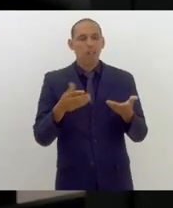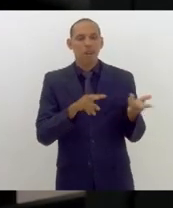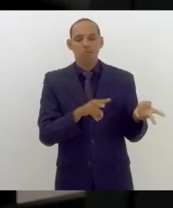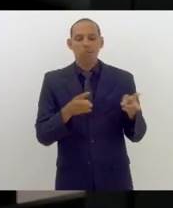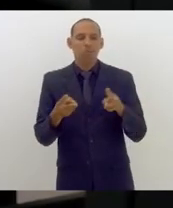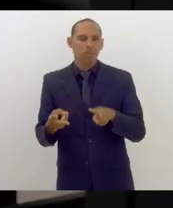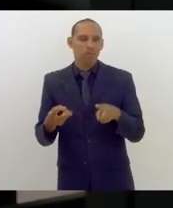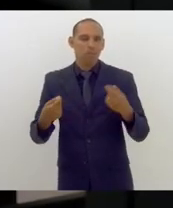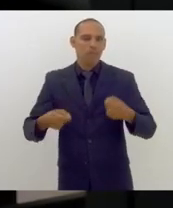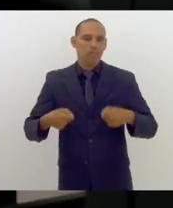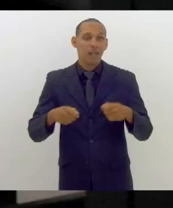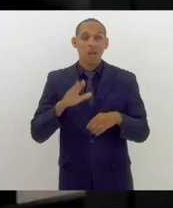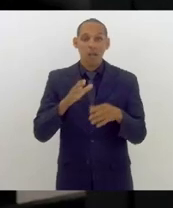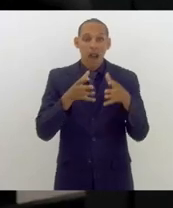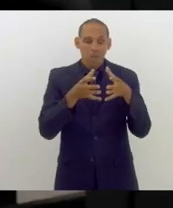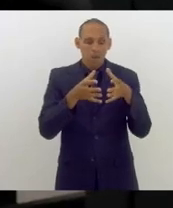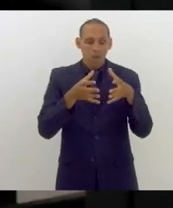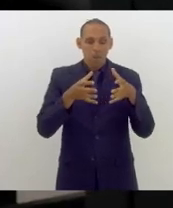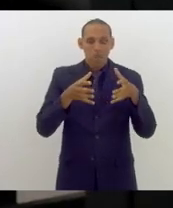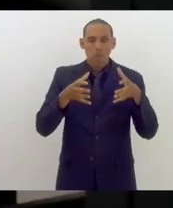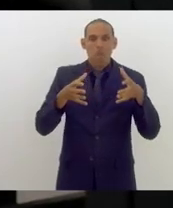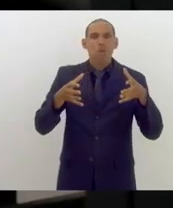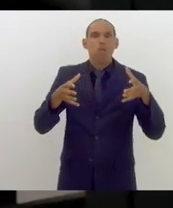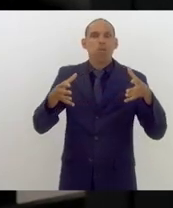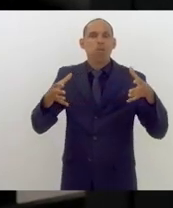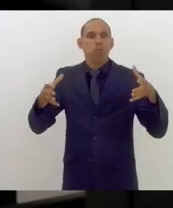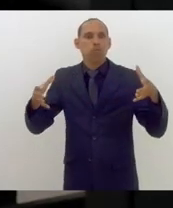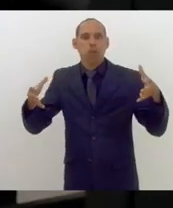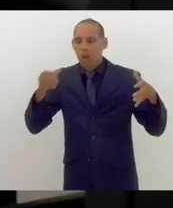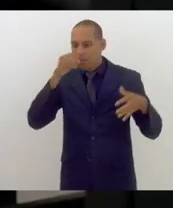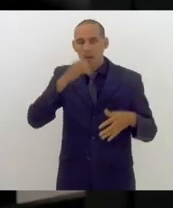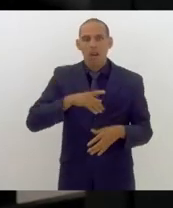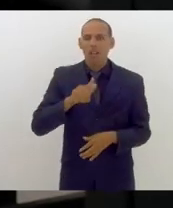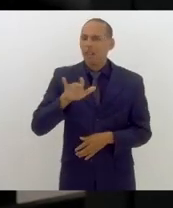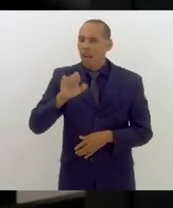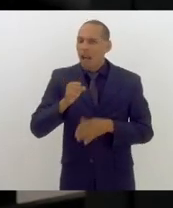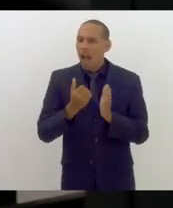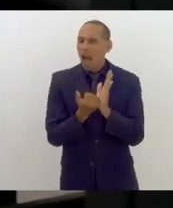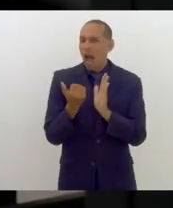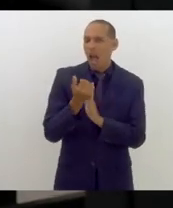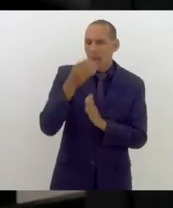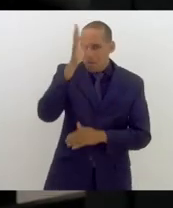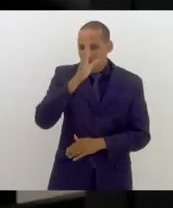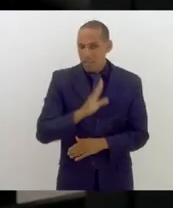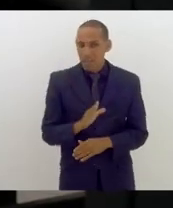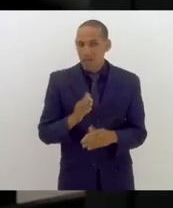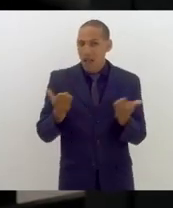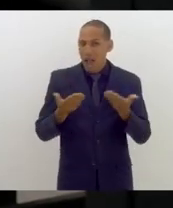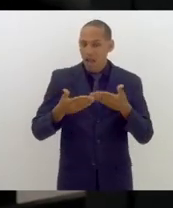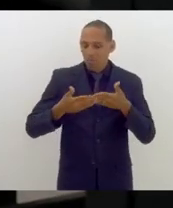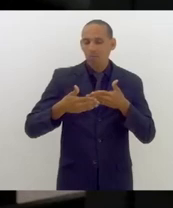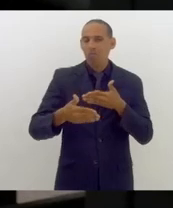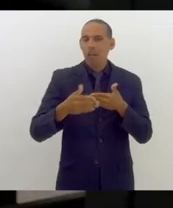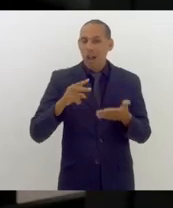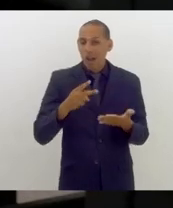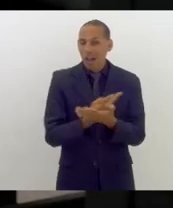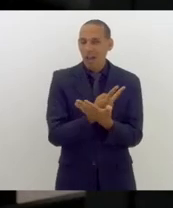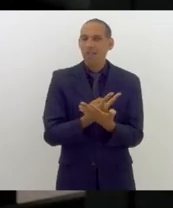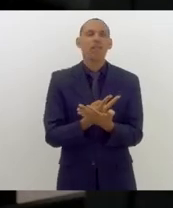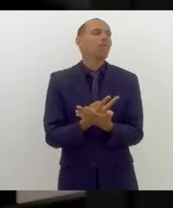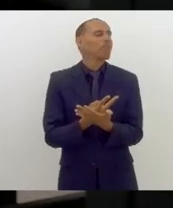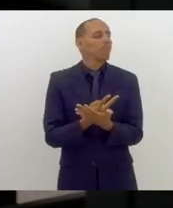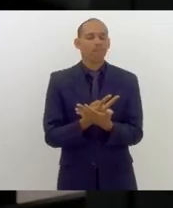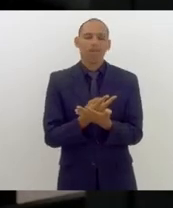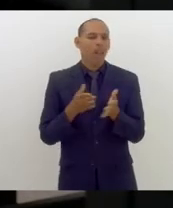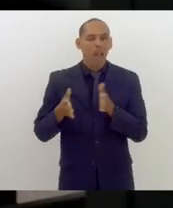demasiadamente e assim absurdamente por assim dizer o uso de gás no Brasil como está sendo feito Definitivamente